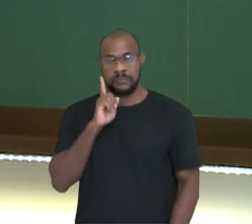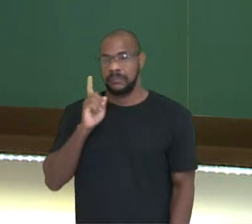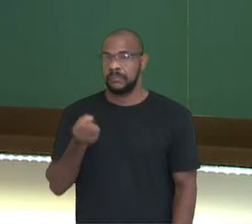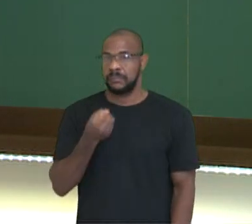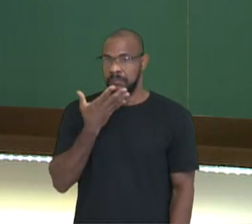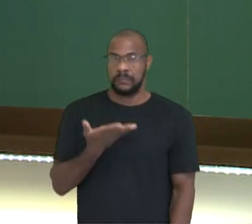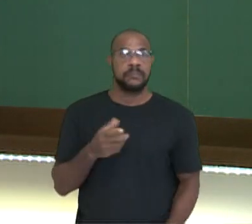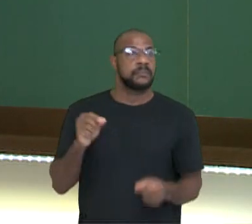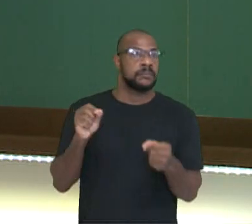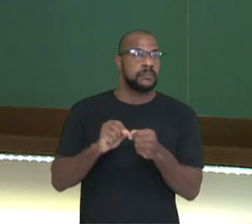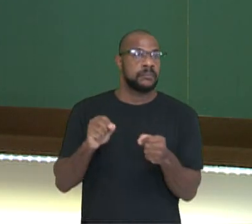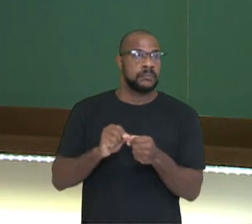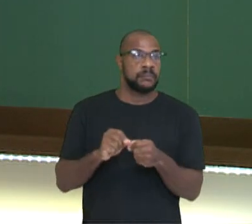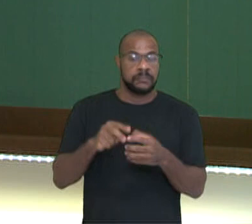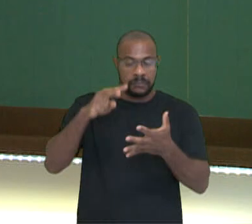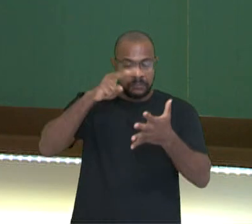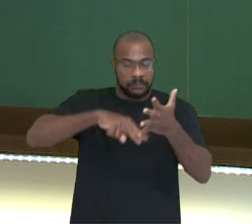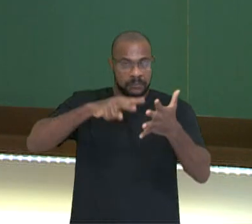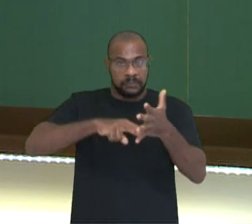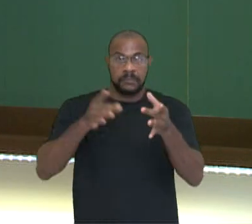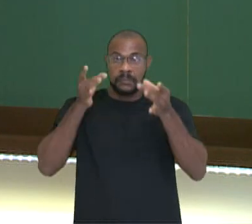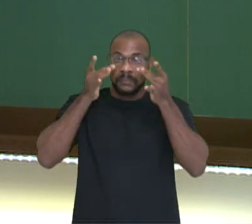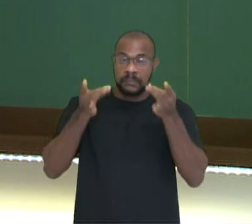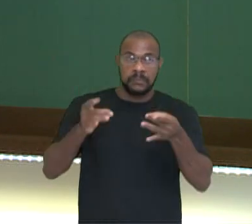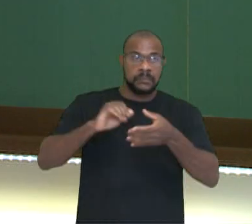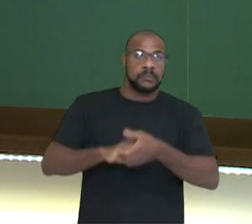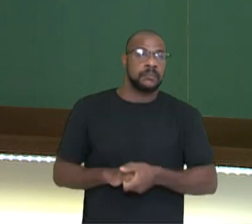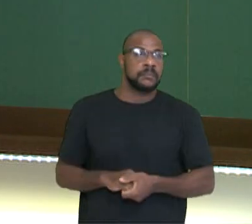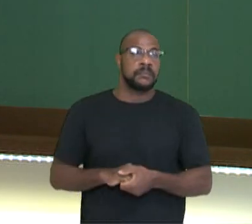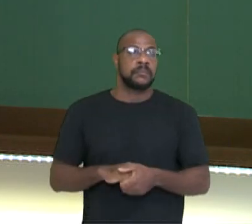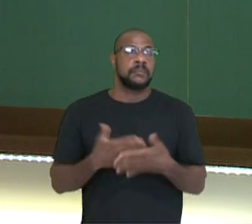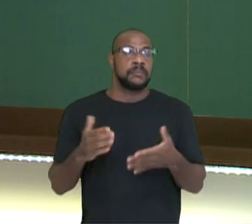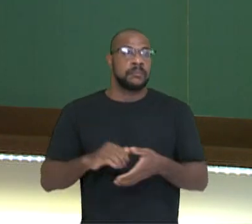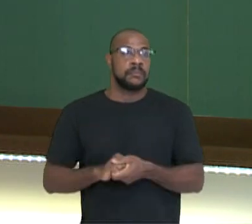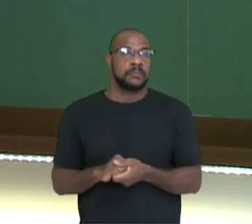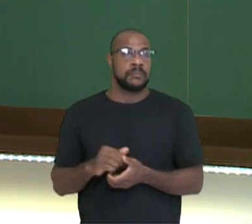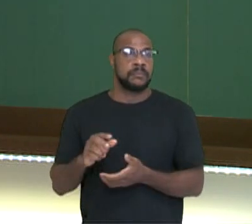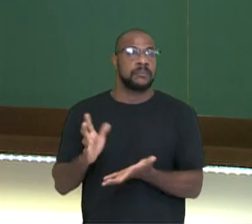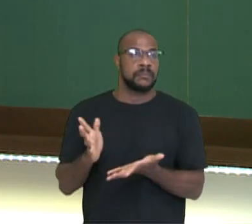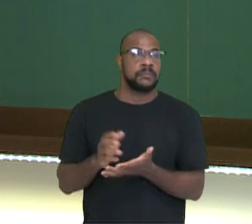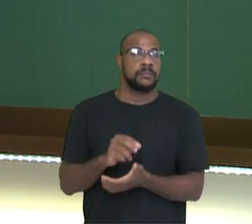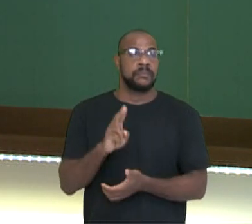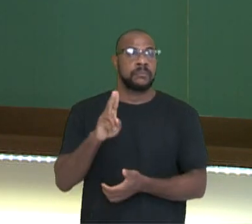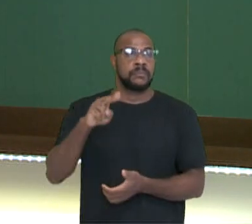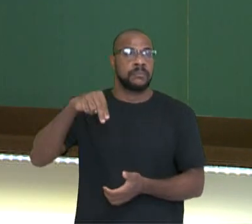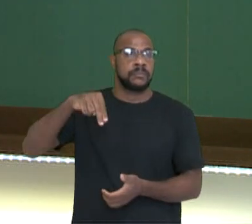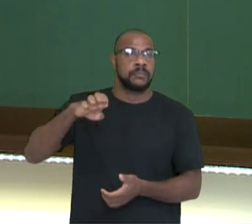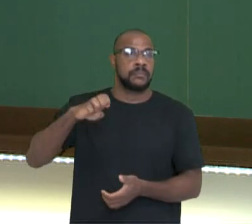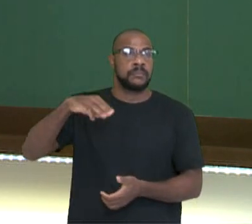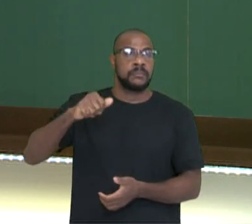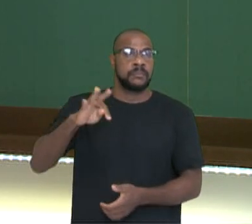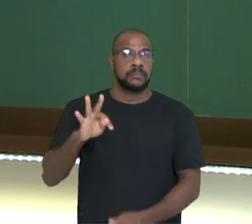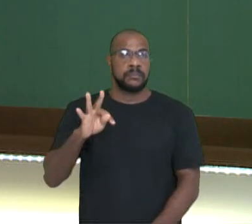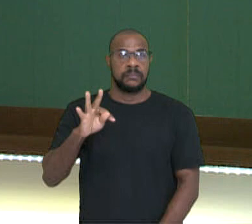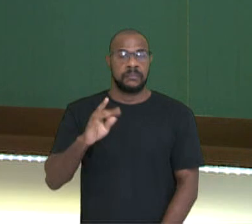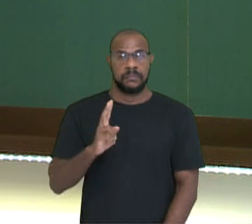gente? Façam, leiam com atenção. Então, é um exercício da Unemate. Nós temos lá, quanto ao arco